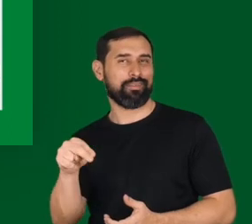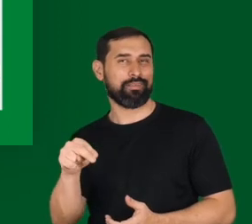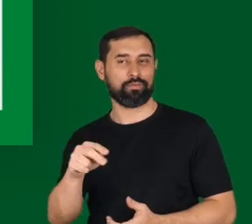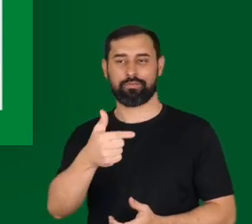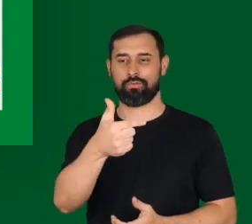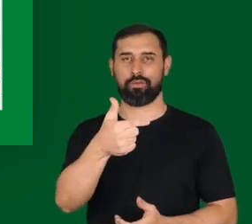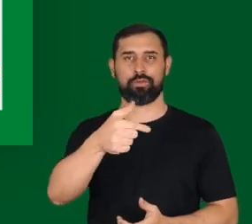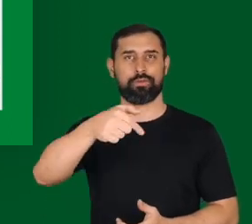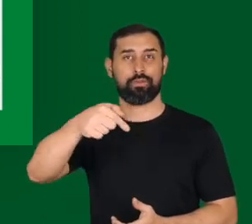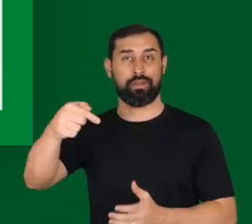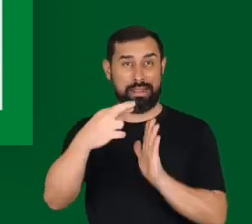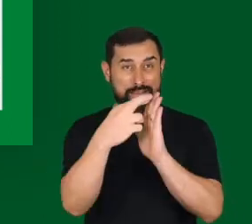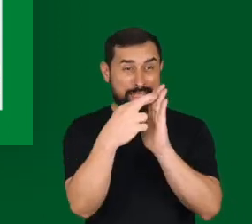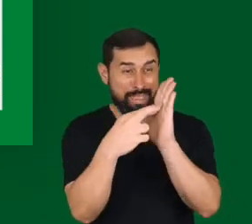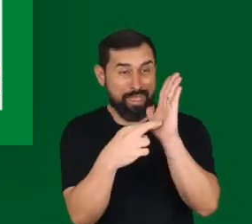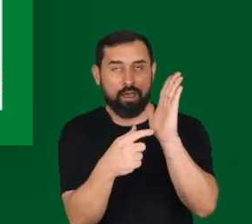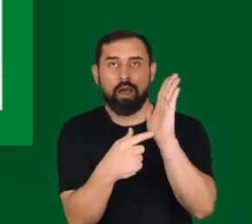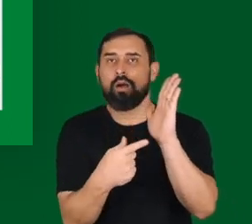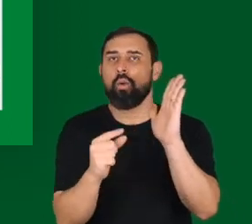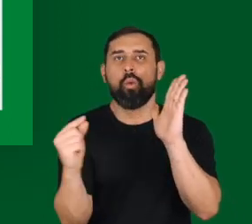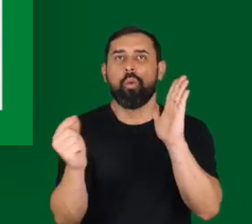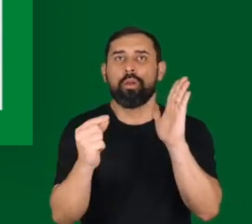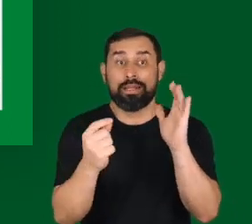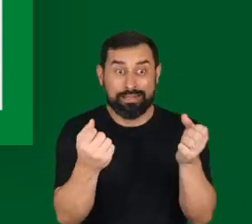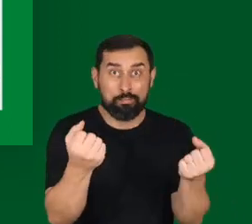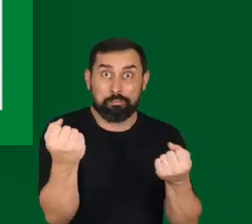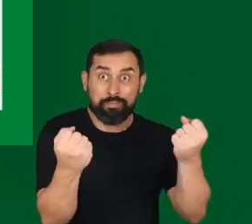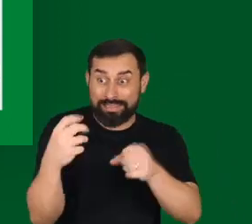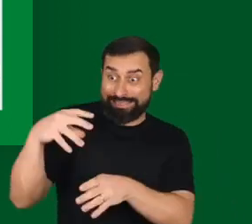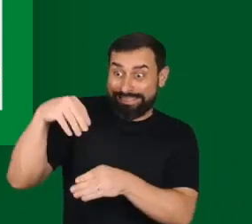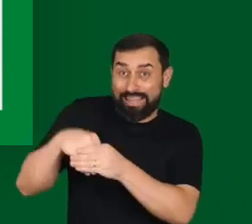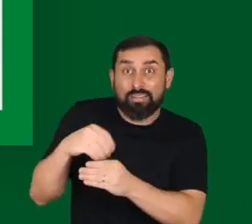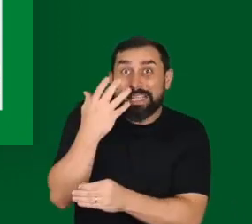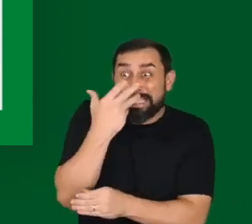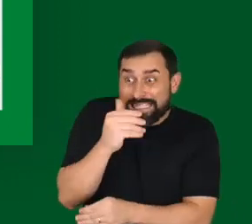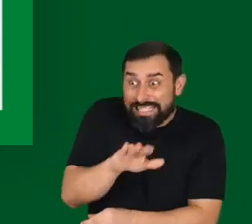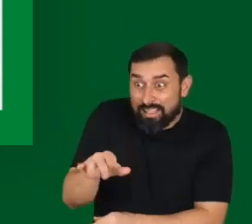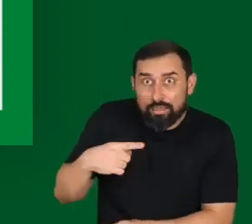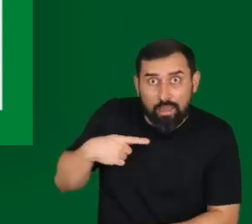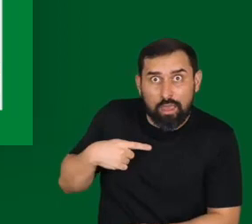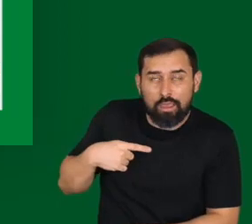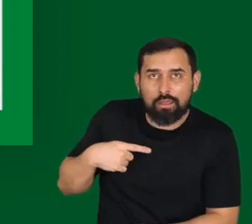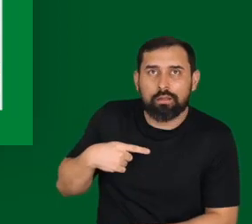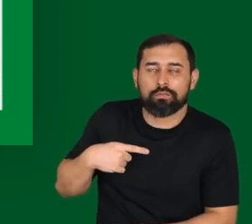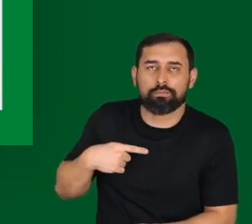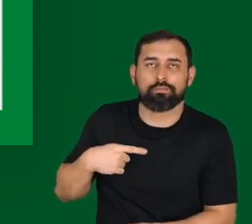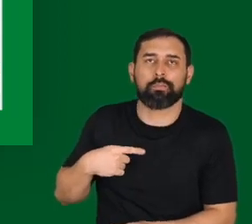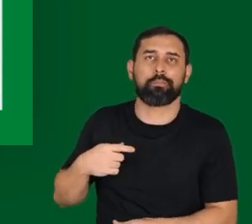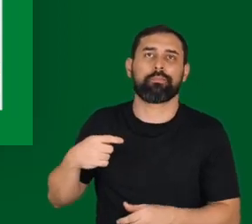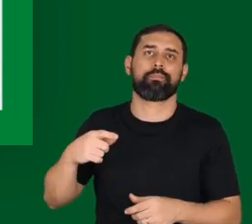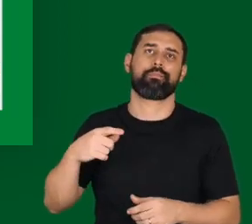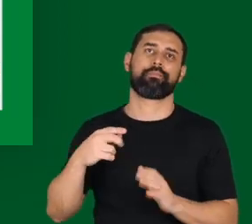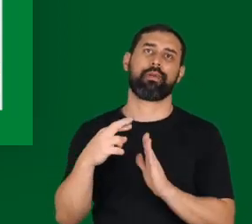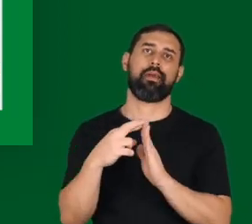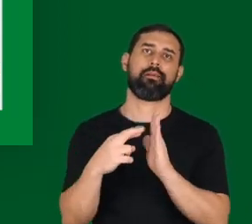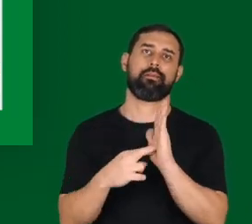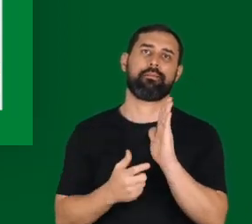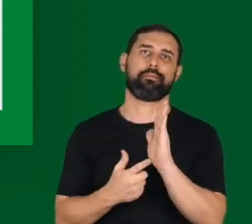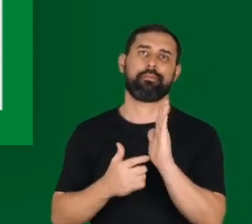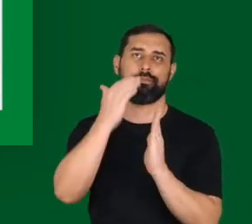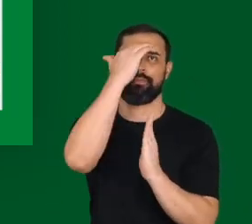o transporte de passageiro pediátrico. Então, menores de 1 ano, esses